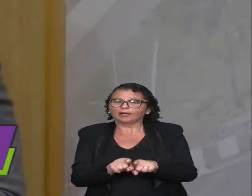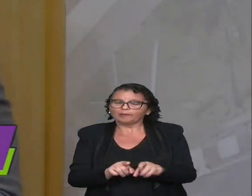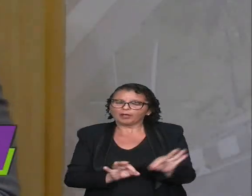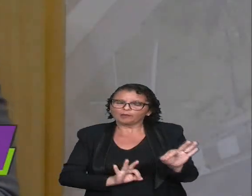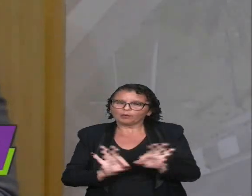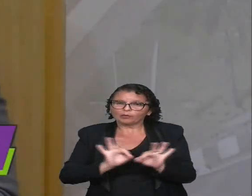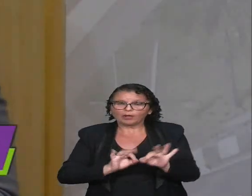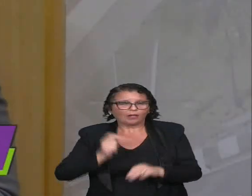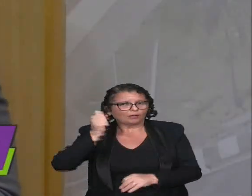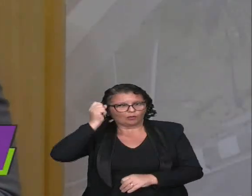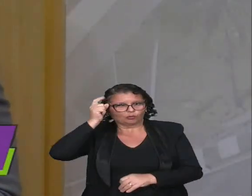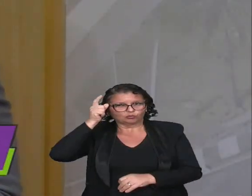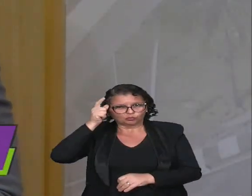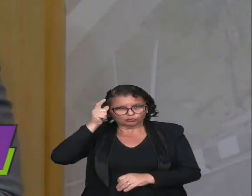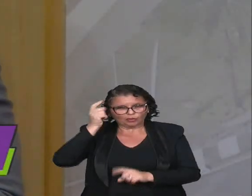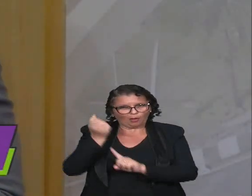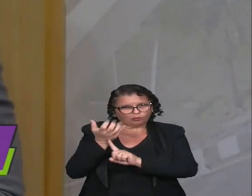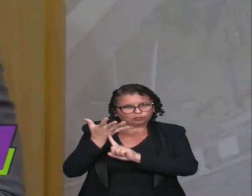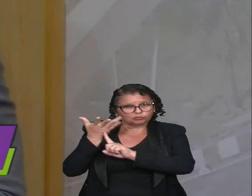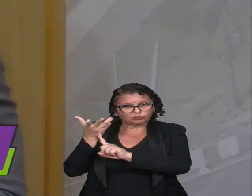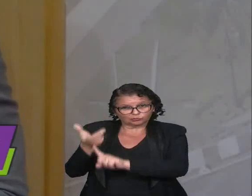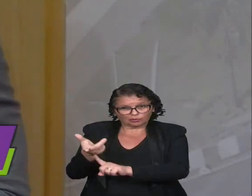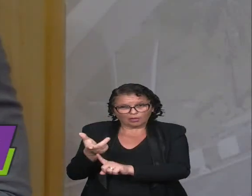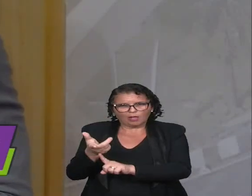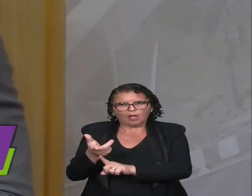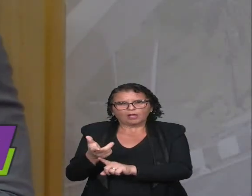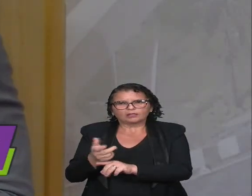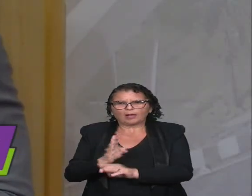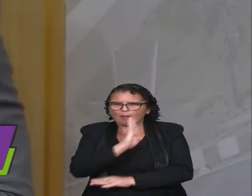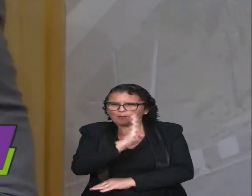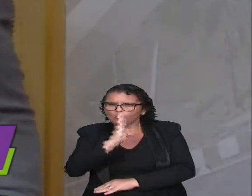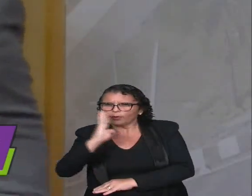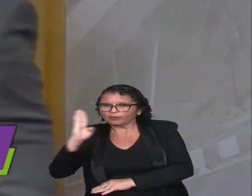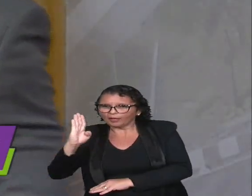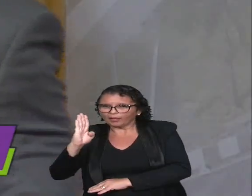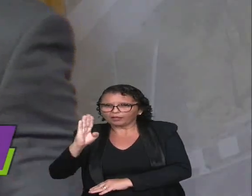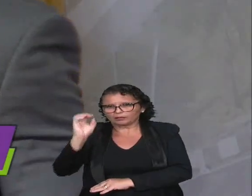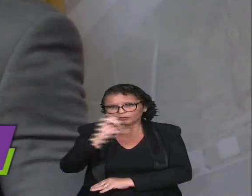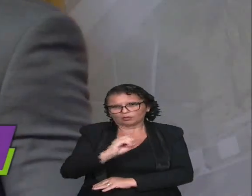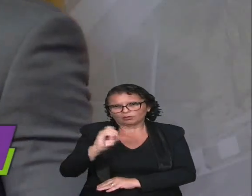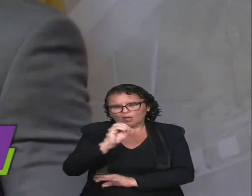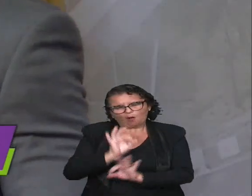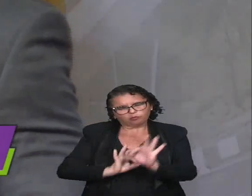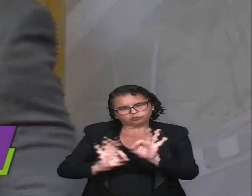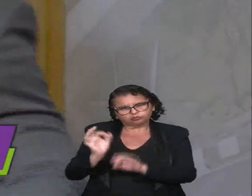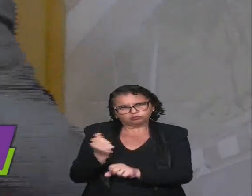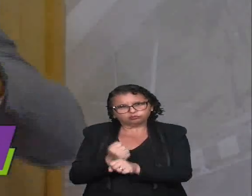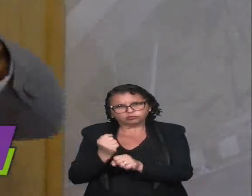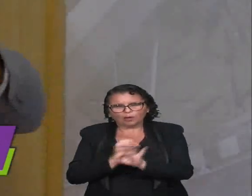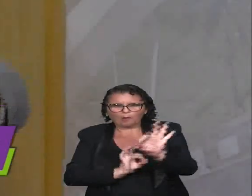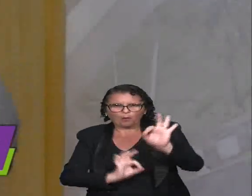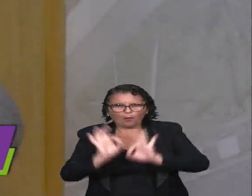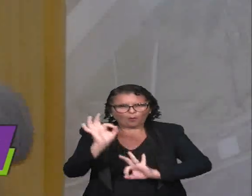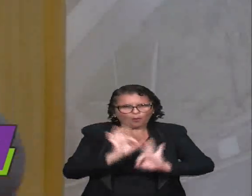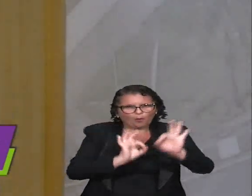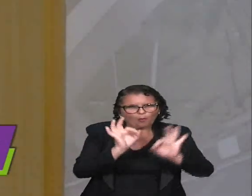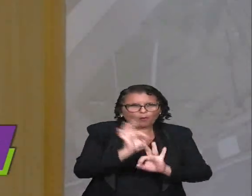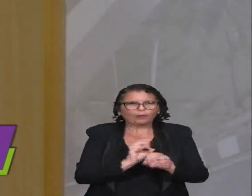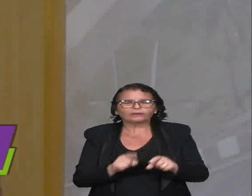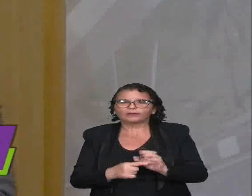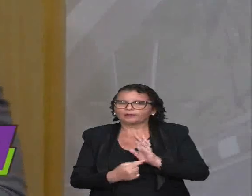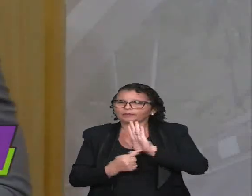acompanhado a reforma da nossa biblioteca e junto com a equipe da Cultura a gente pretende também